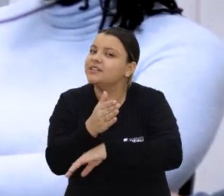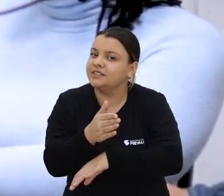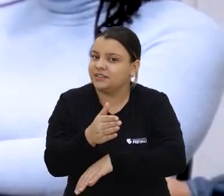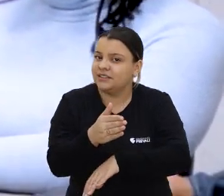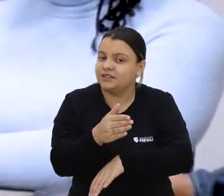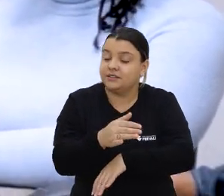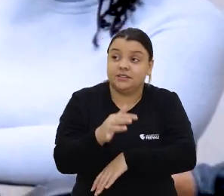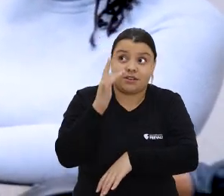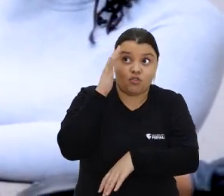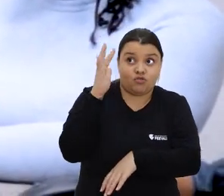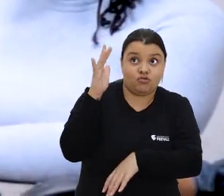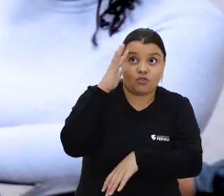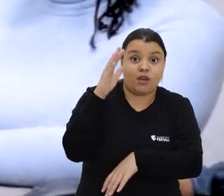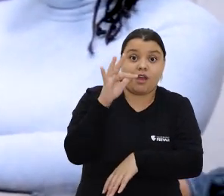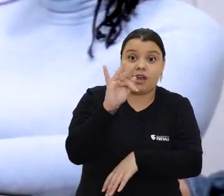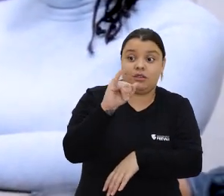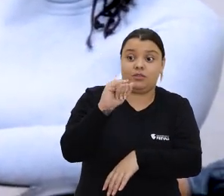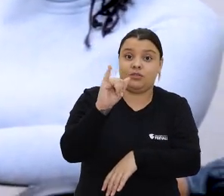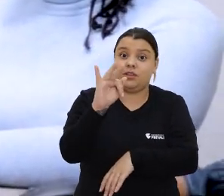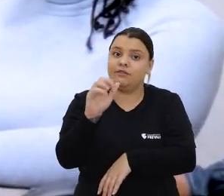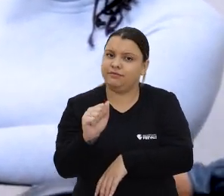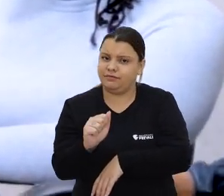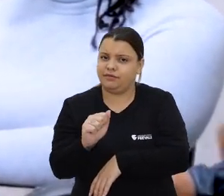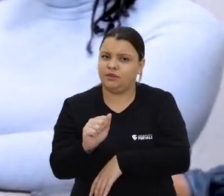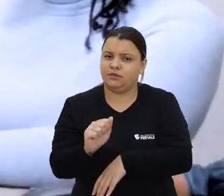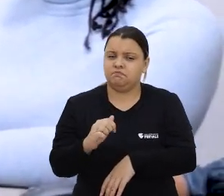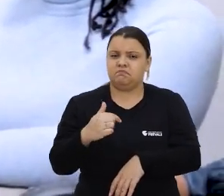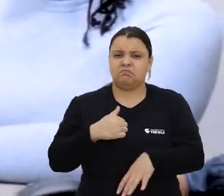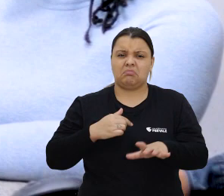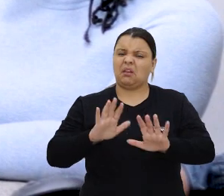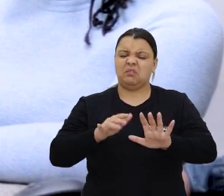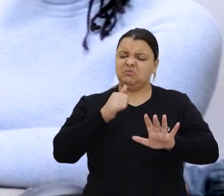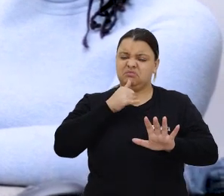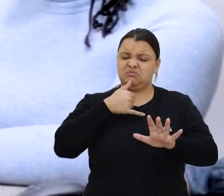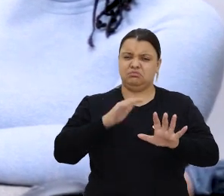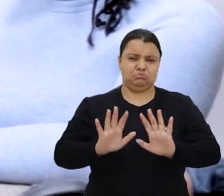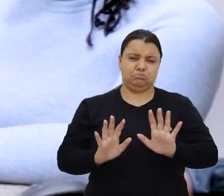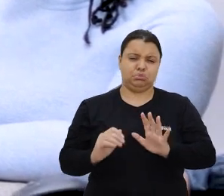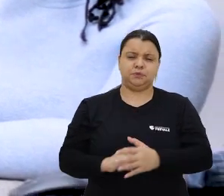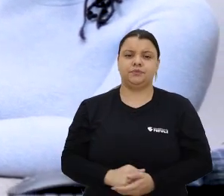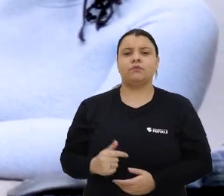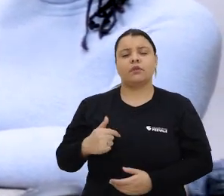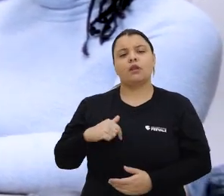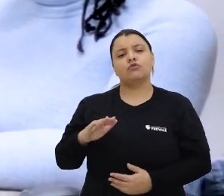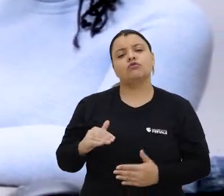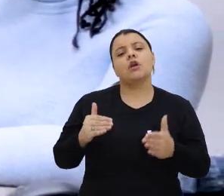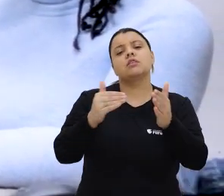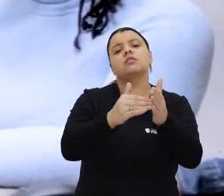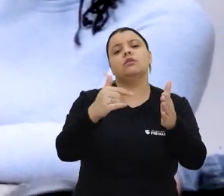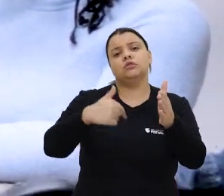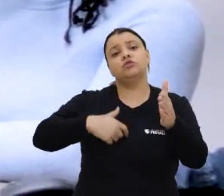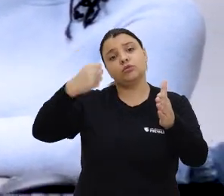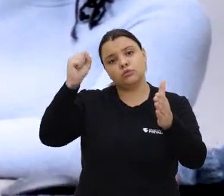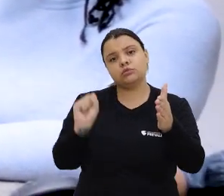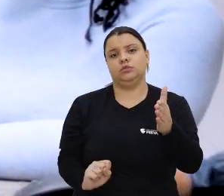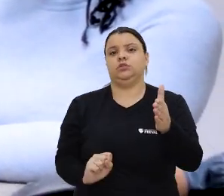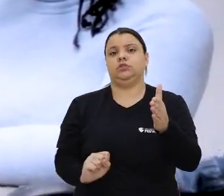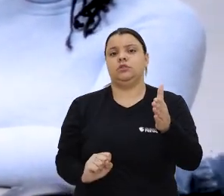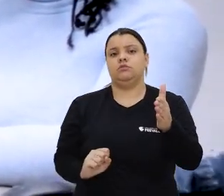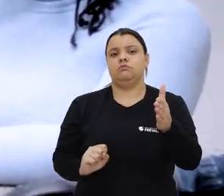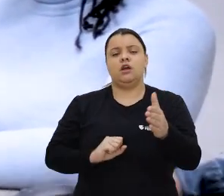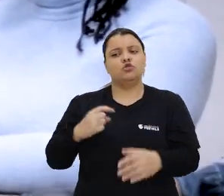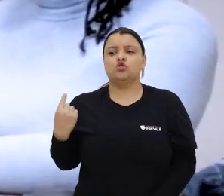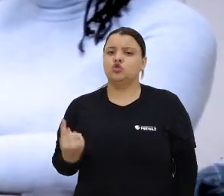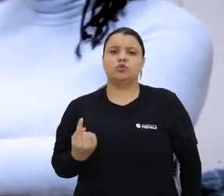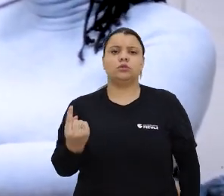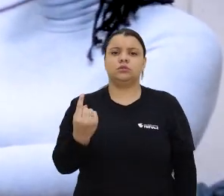sonhado quadro da FIFA. Mas eu não me sinto nem um pouco frustrado. Eu acho que para mim cheguei aonde eu poderia chegar pelas minhas pernas sem dever perna para